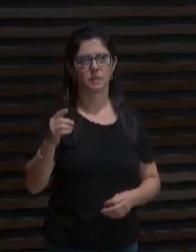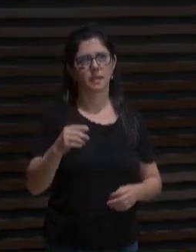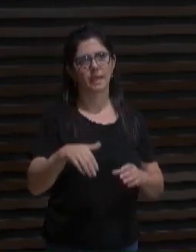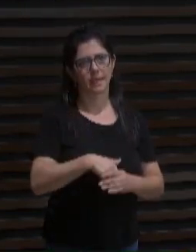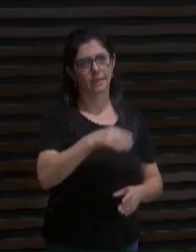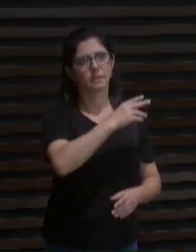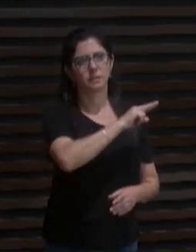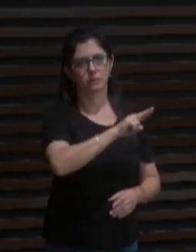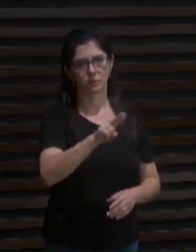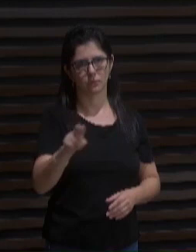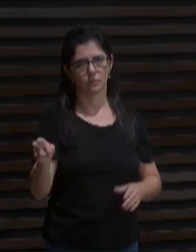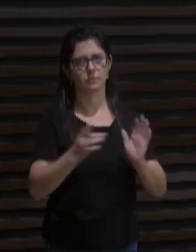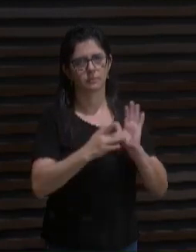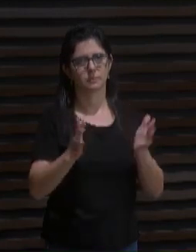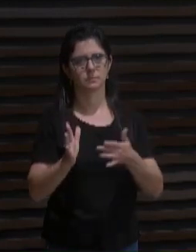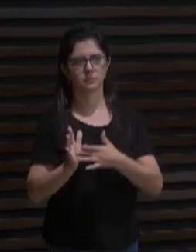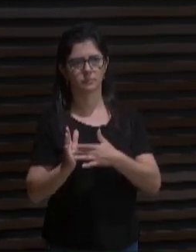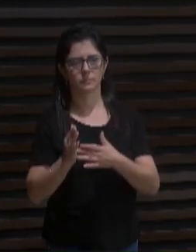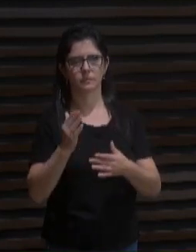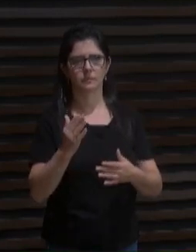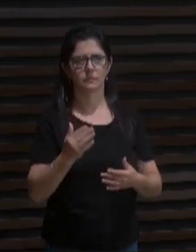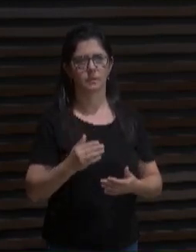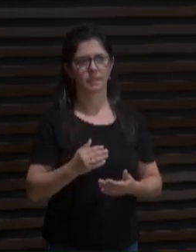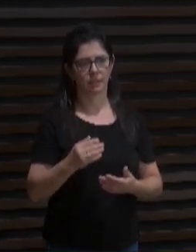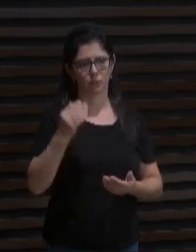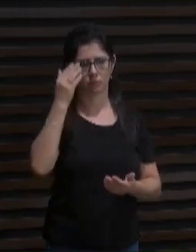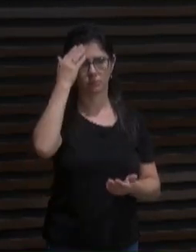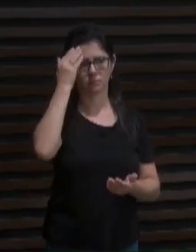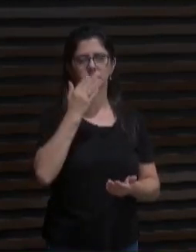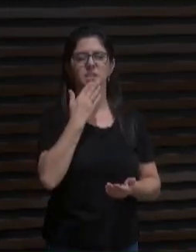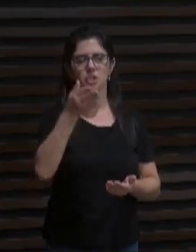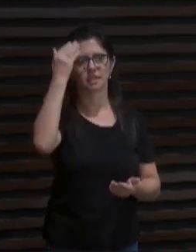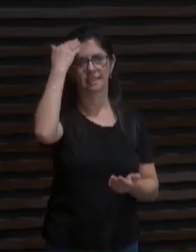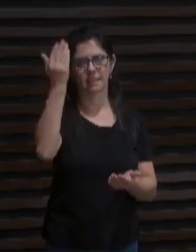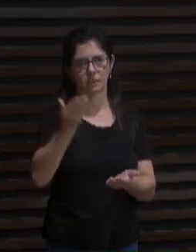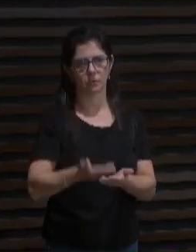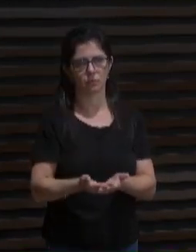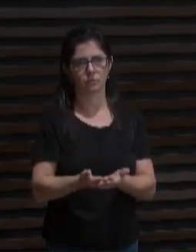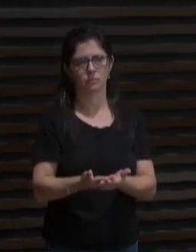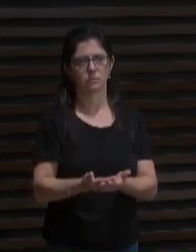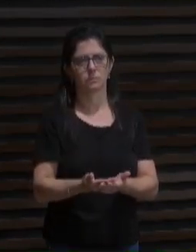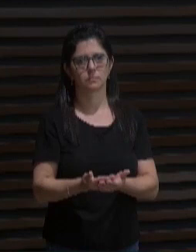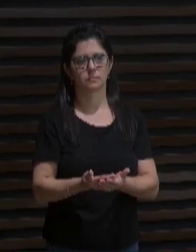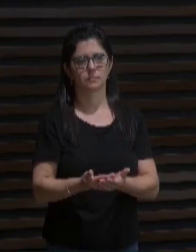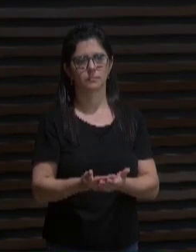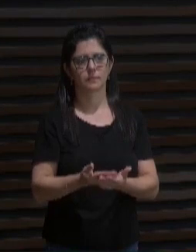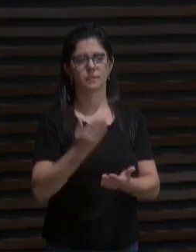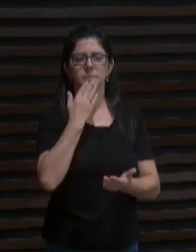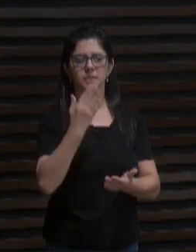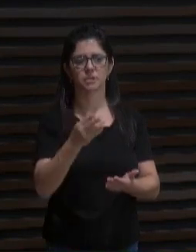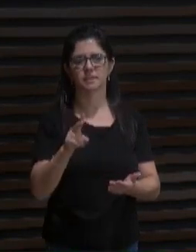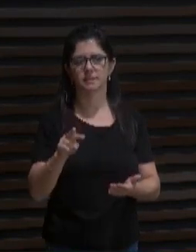Jesus, pedir crendo em oração, pedir segundo a vontade